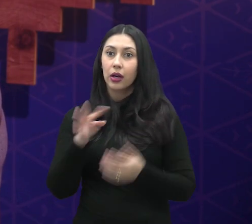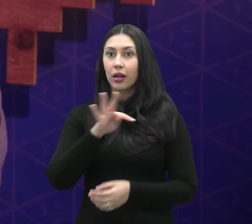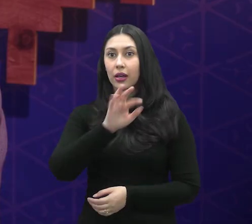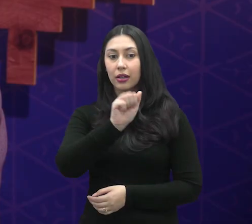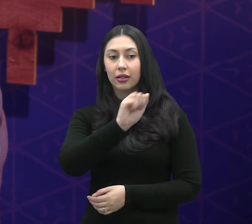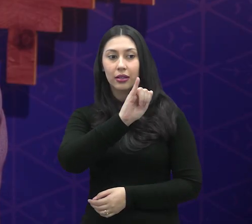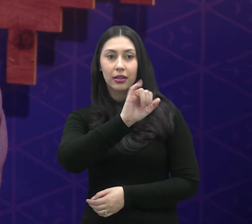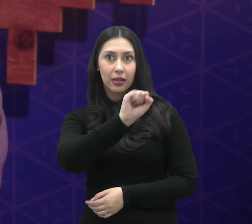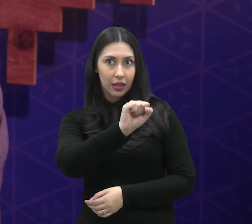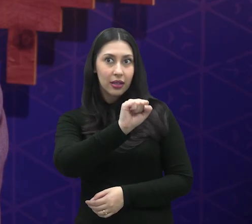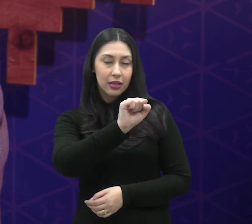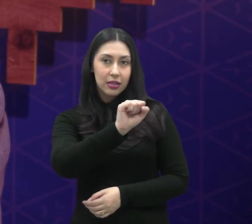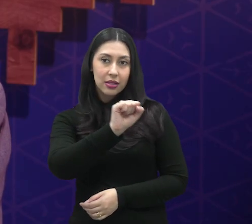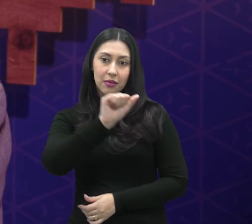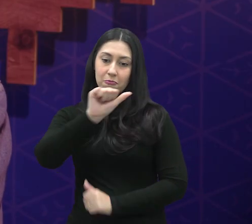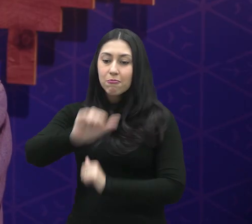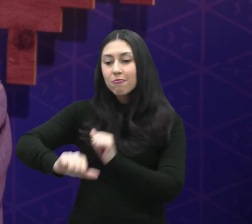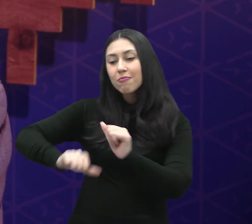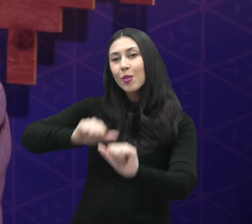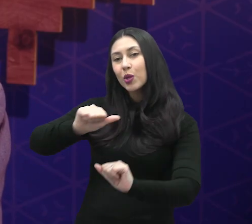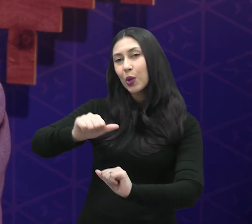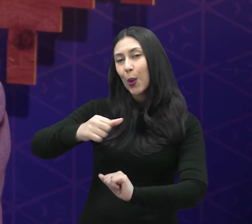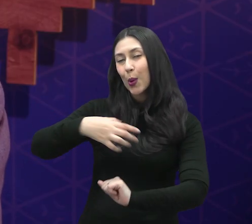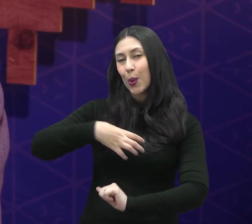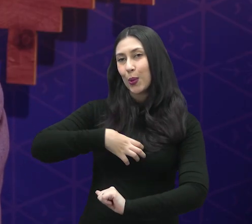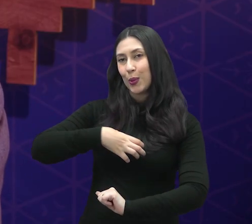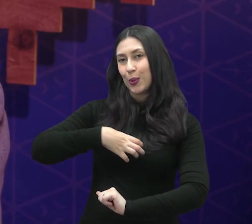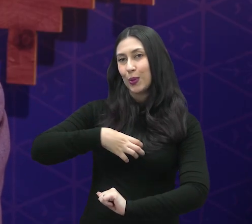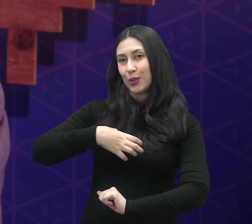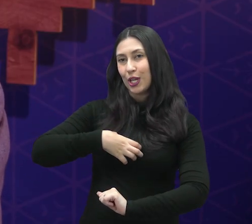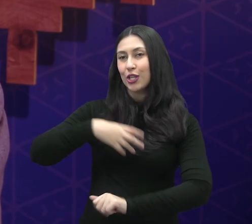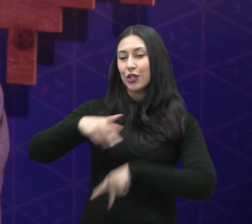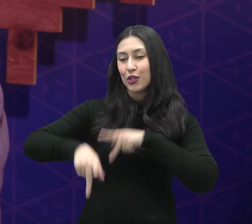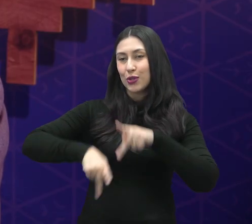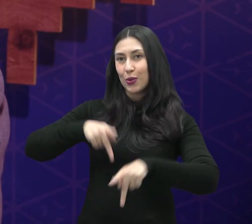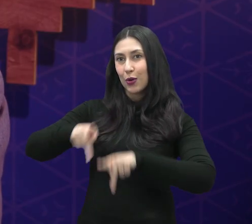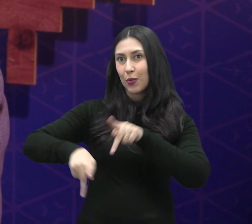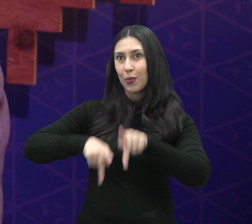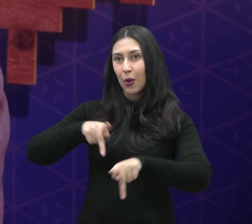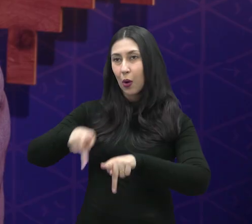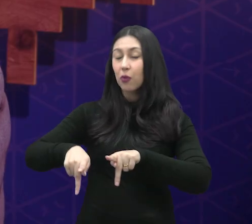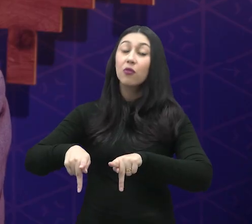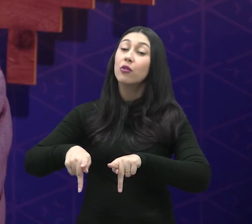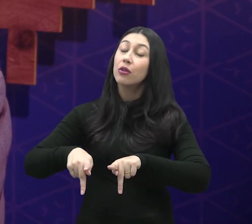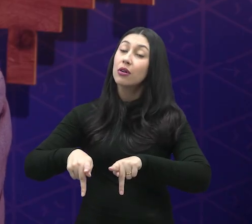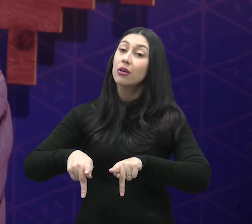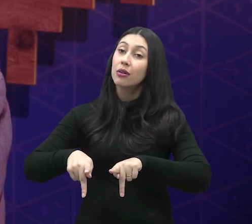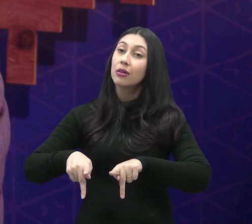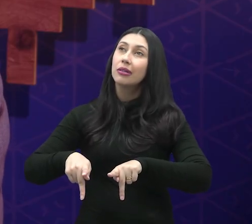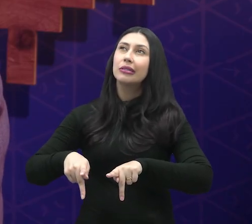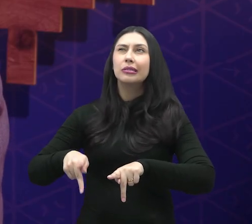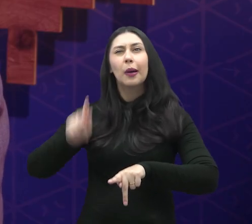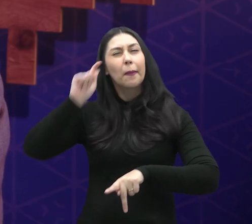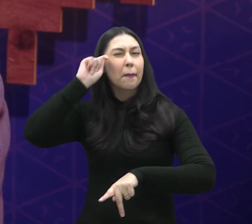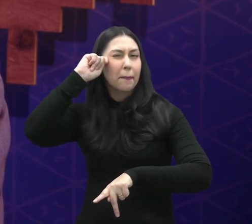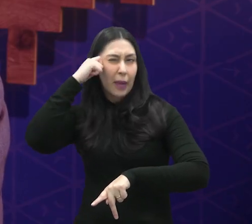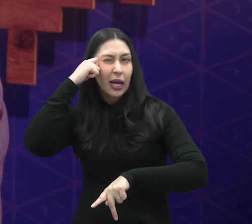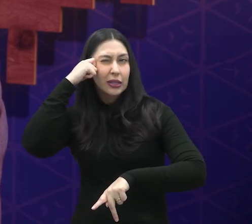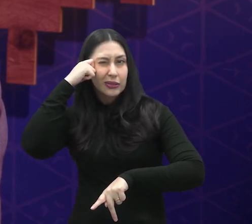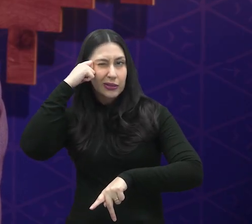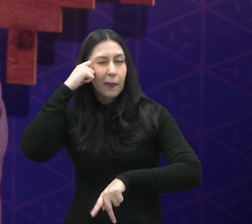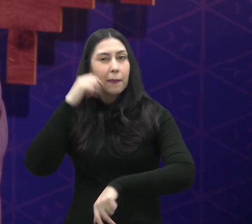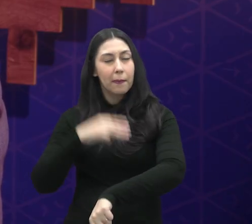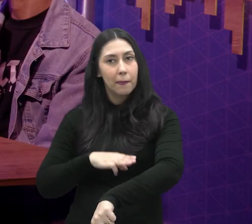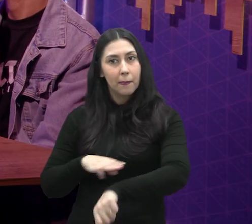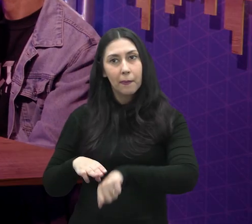Thaís Araújo, trazendo essa aproximação com uma população que já se identifica mais como negra e parda do que